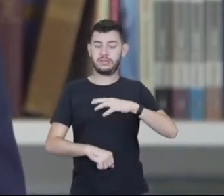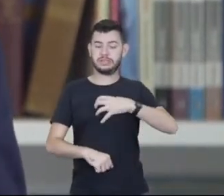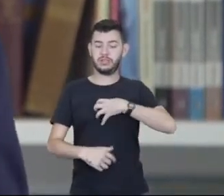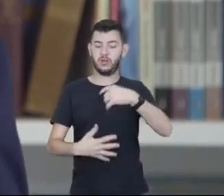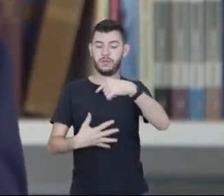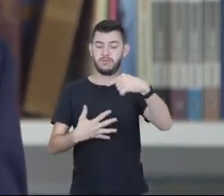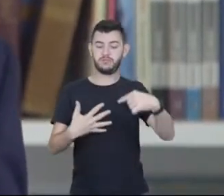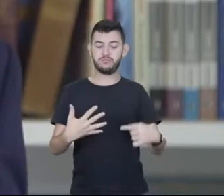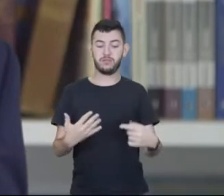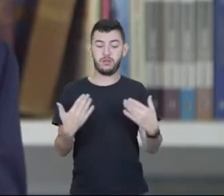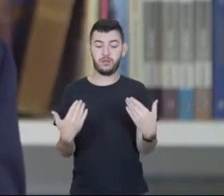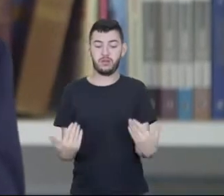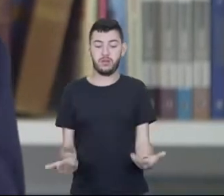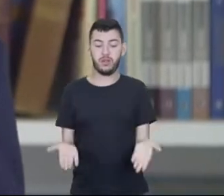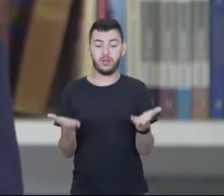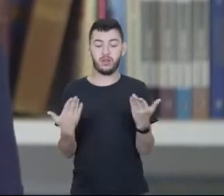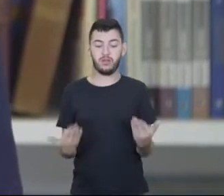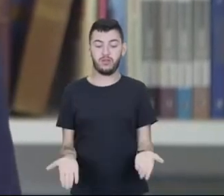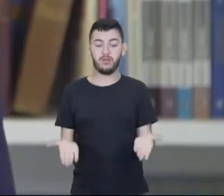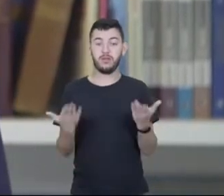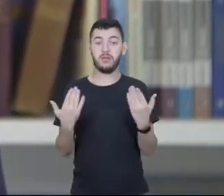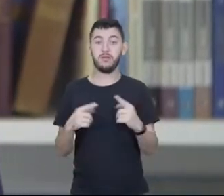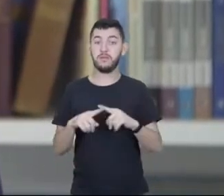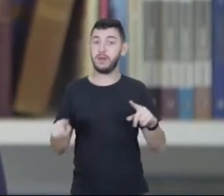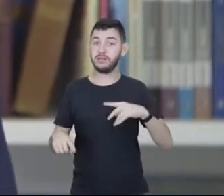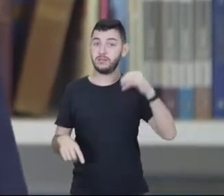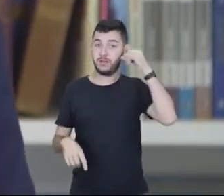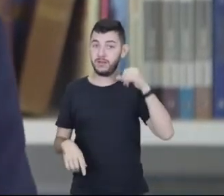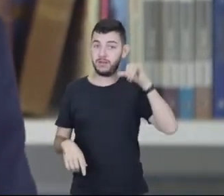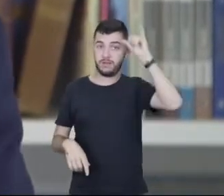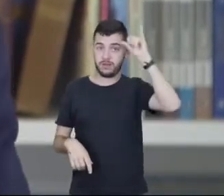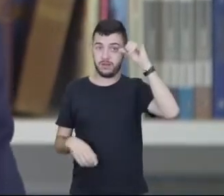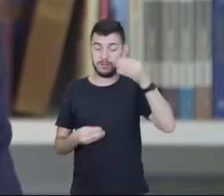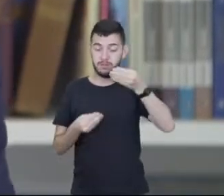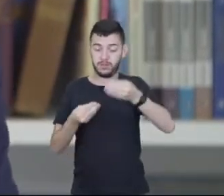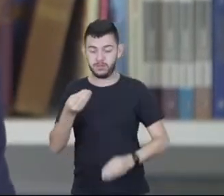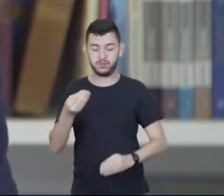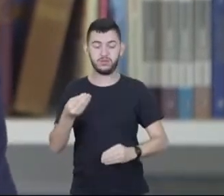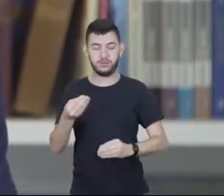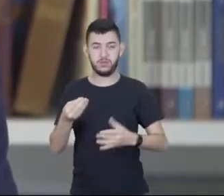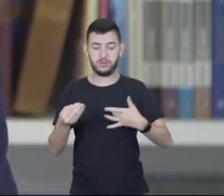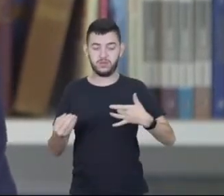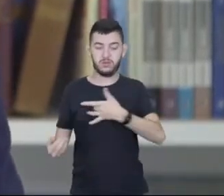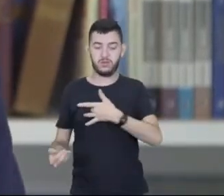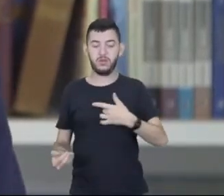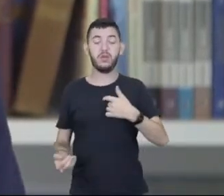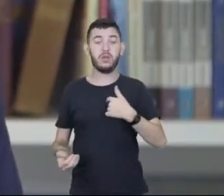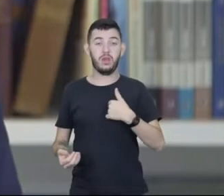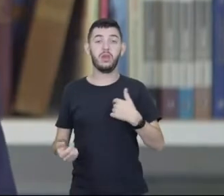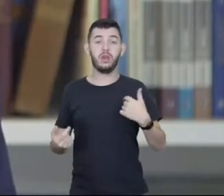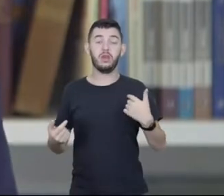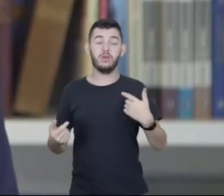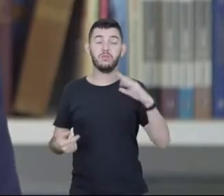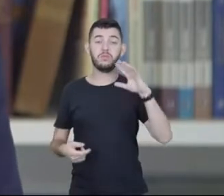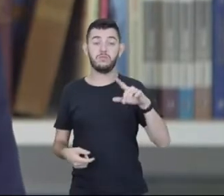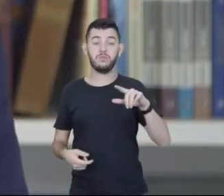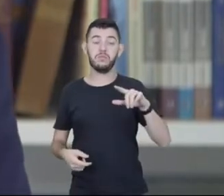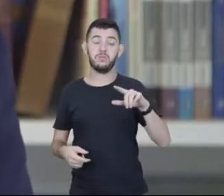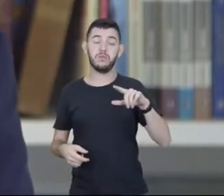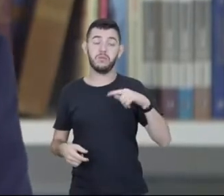precaução me resguardei e sinto muito queria muito muito tá aí com